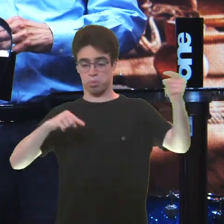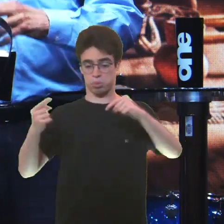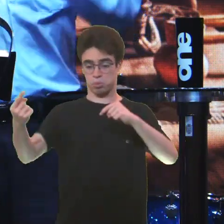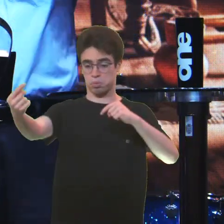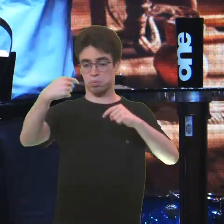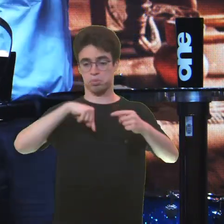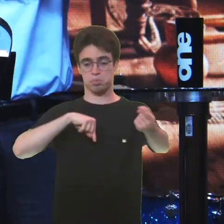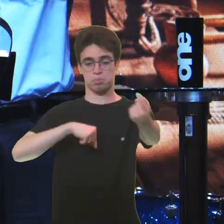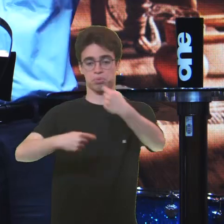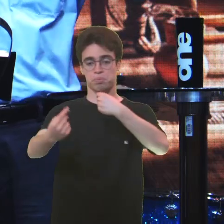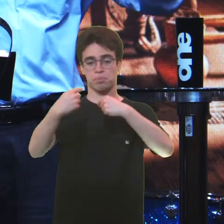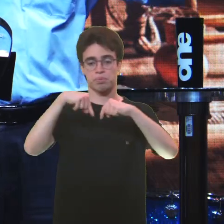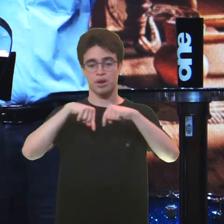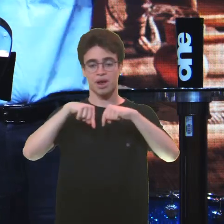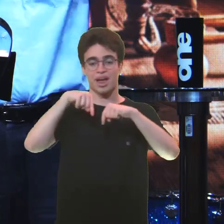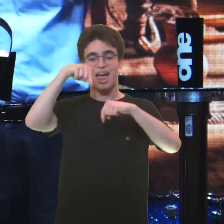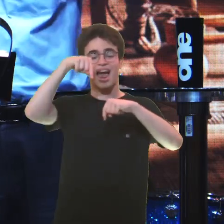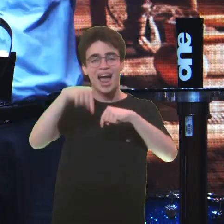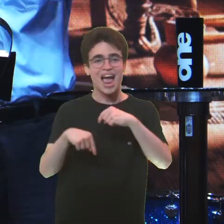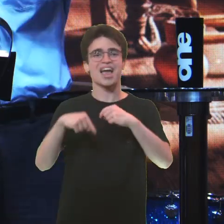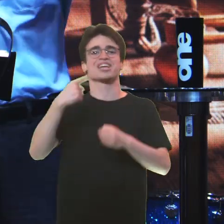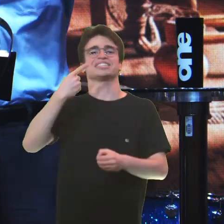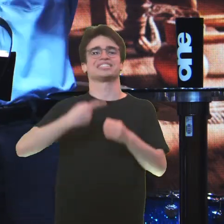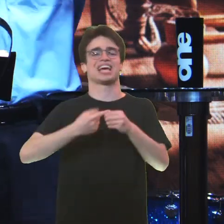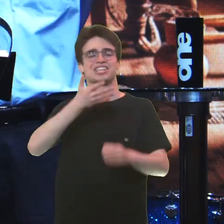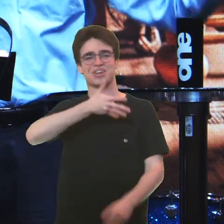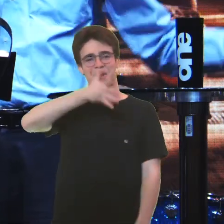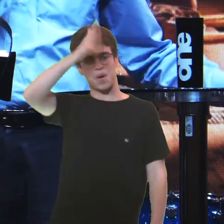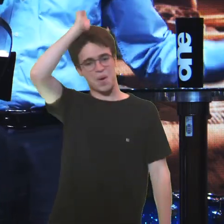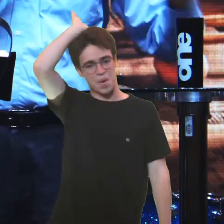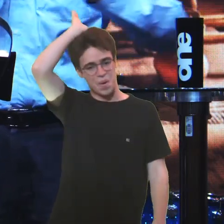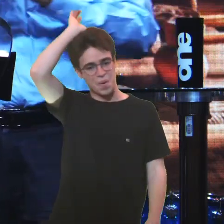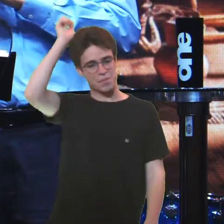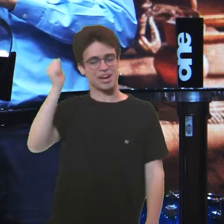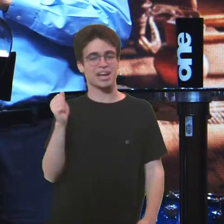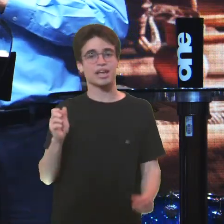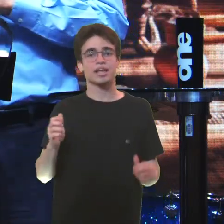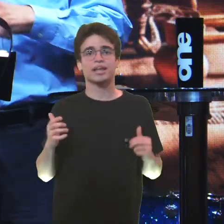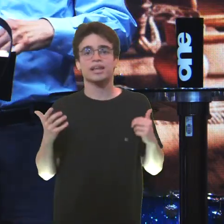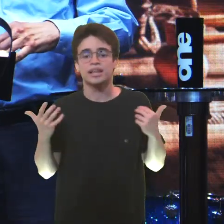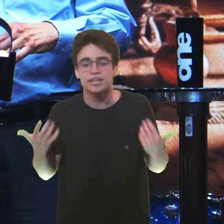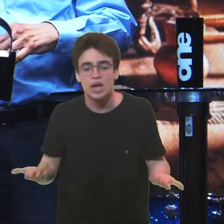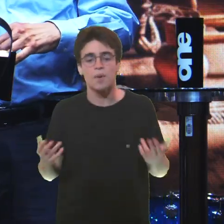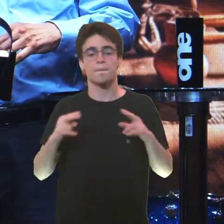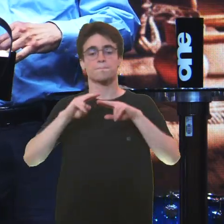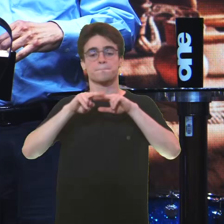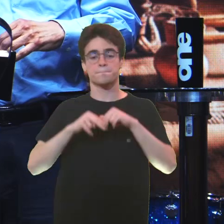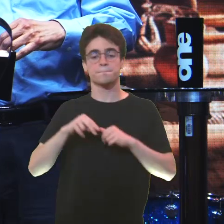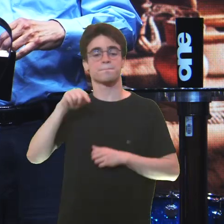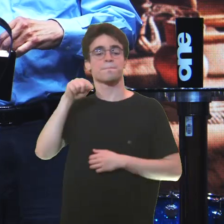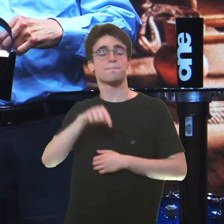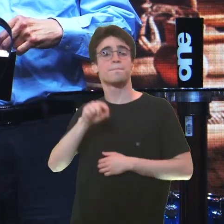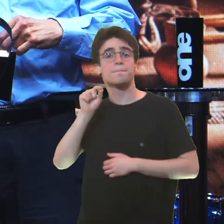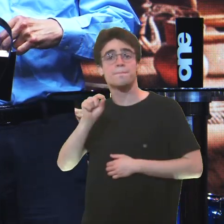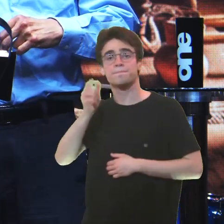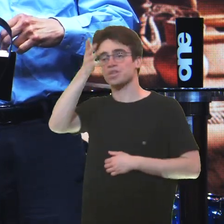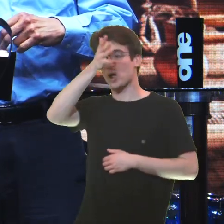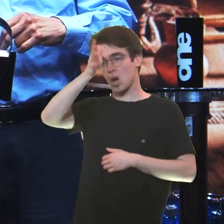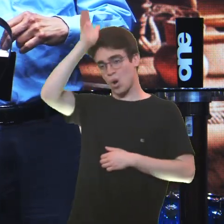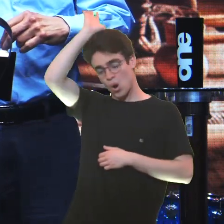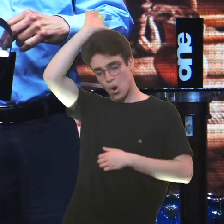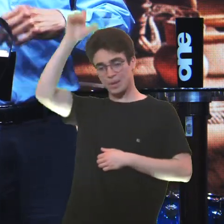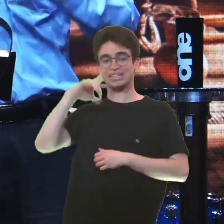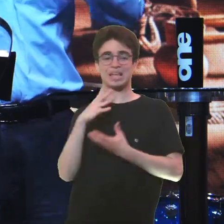Roma. Por esos caminos iba la influencia de E Roma por sobre el esses imperio. caminhos ia a influência de Roma sobre